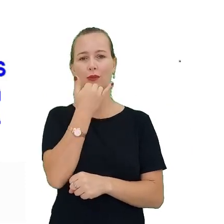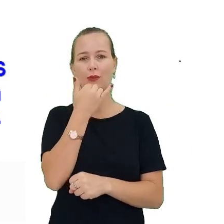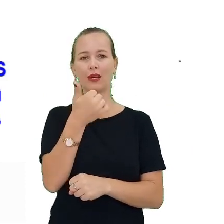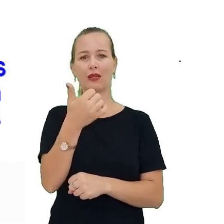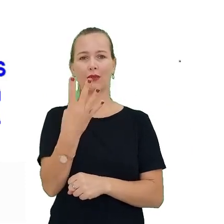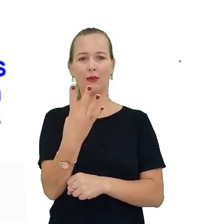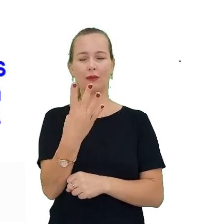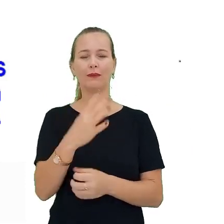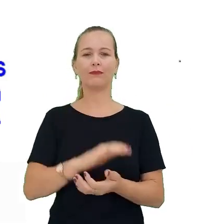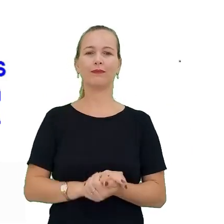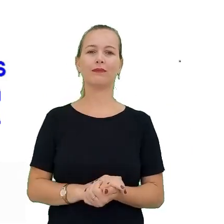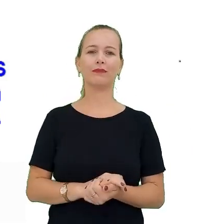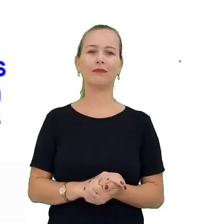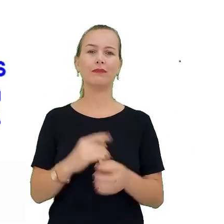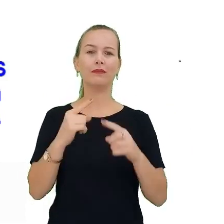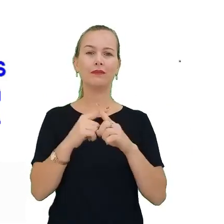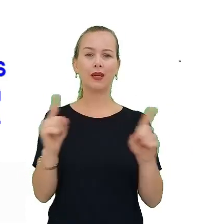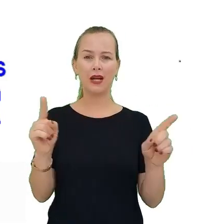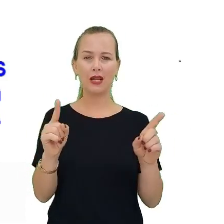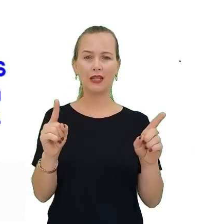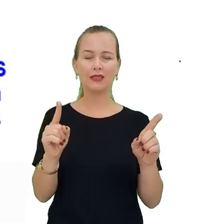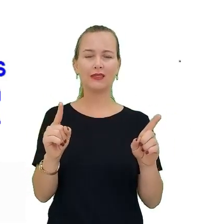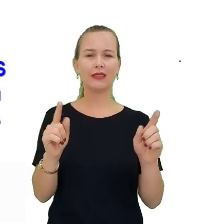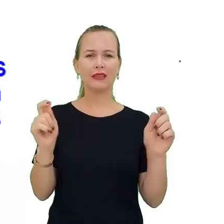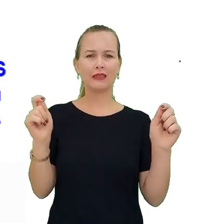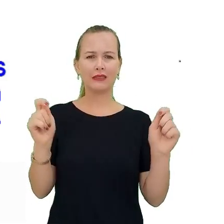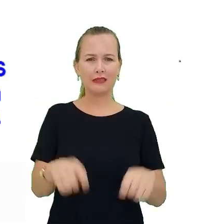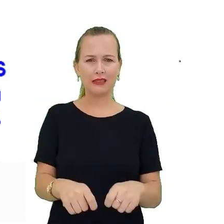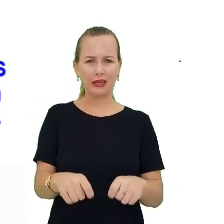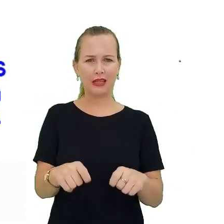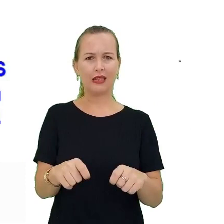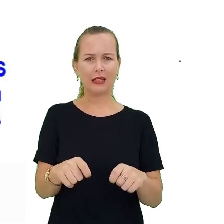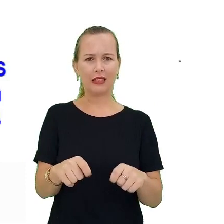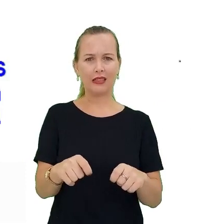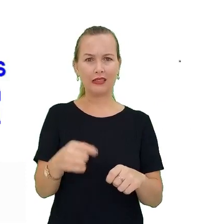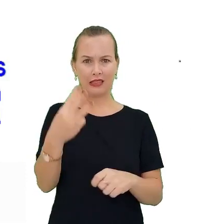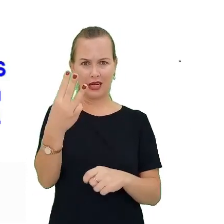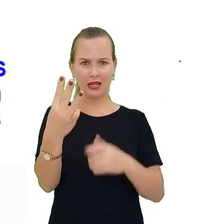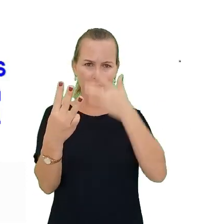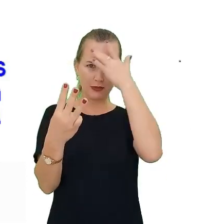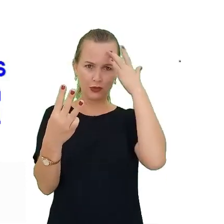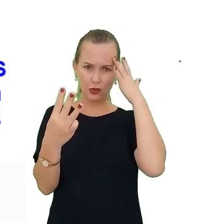de que 3 pessoas, no mínimo, façam aniversário no mesmo dia.